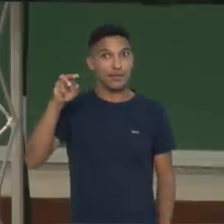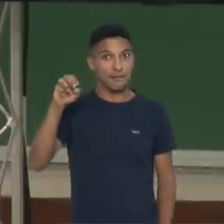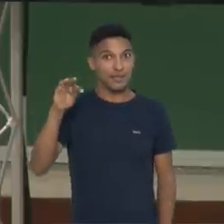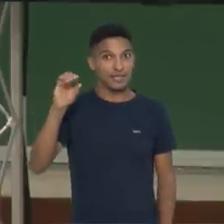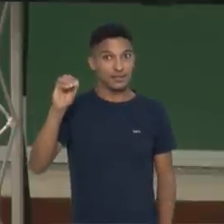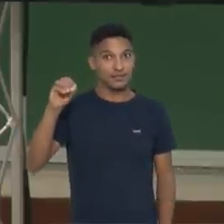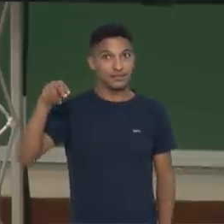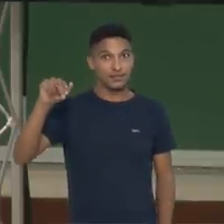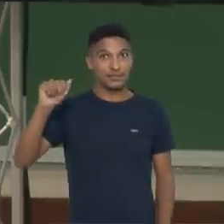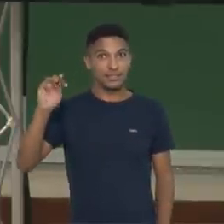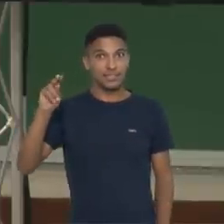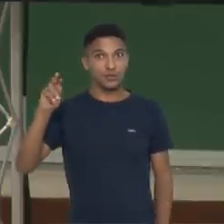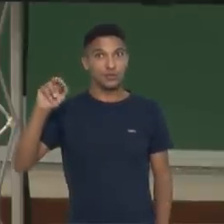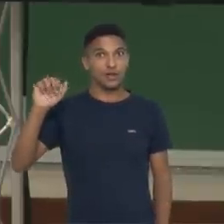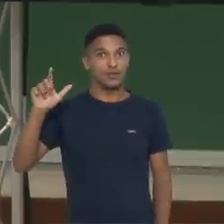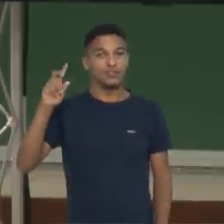milho,